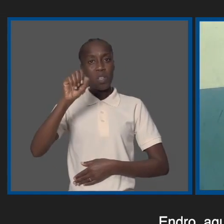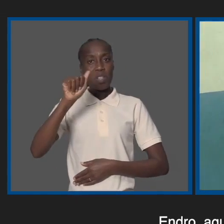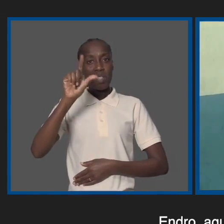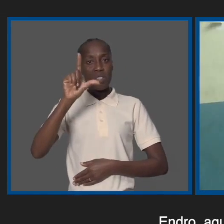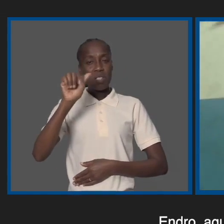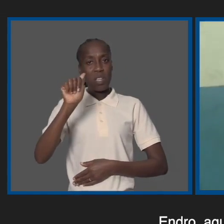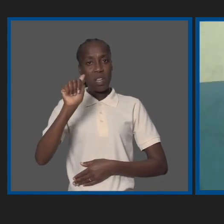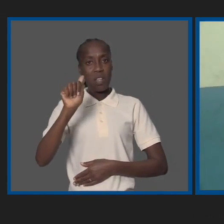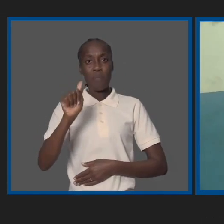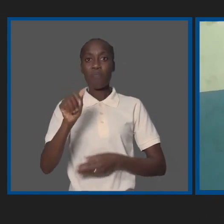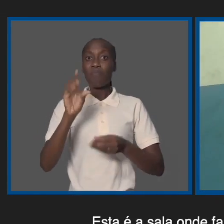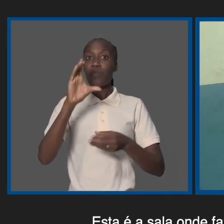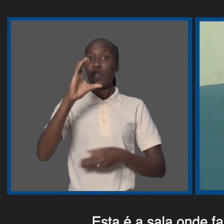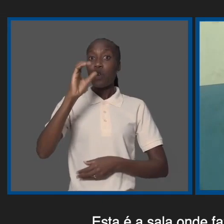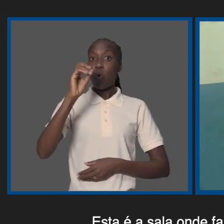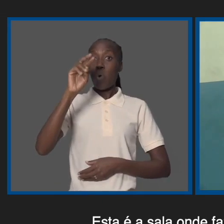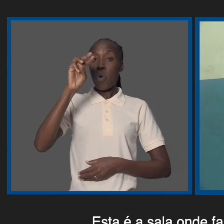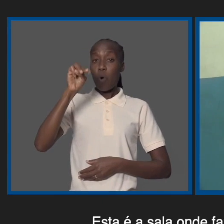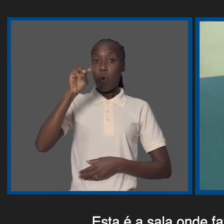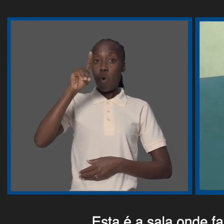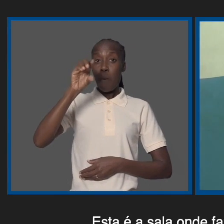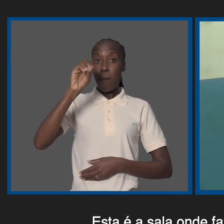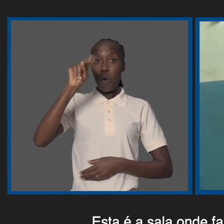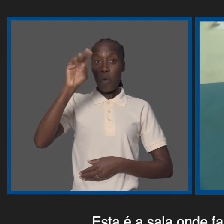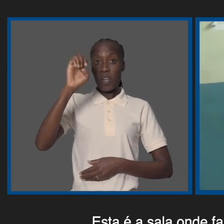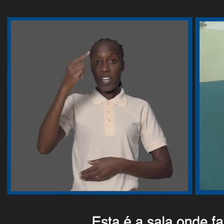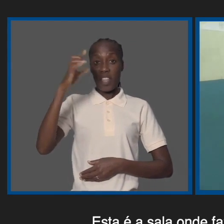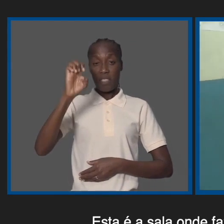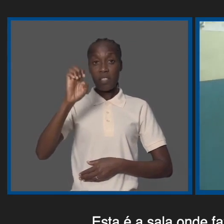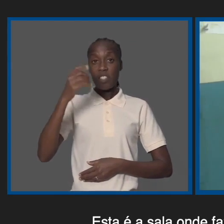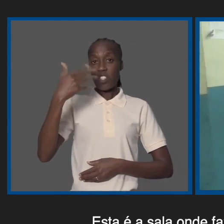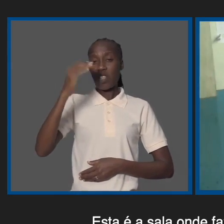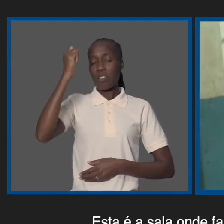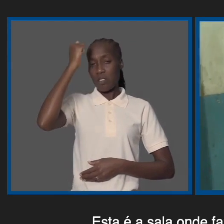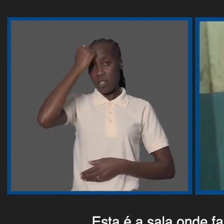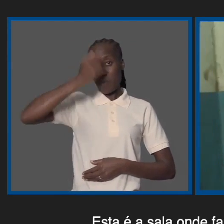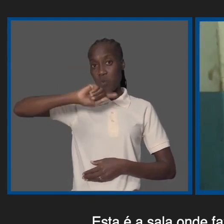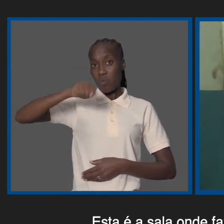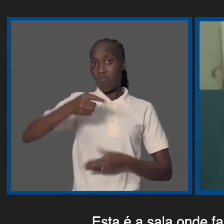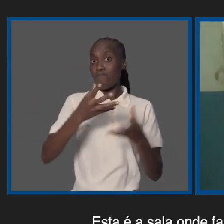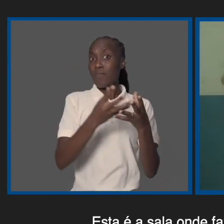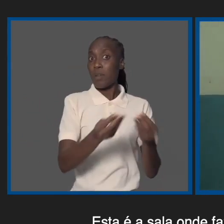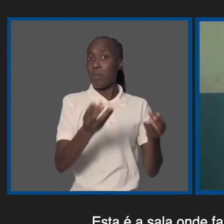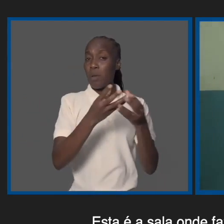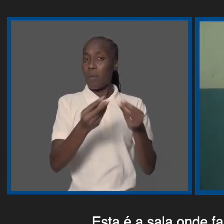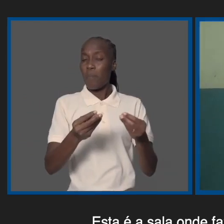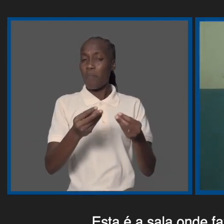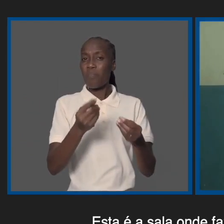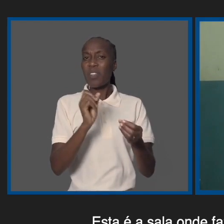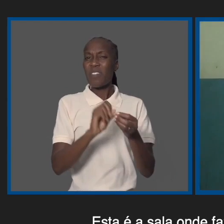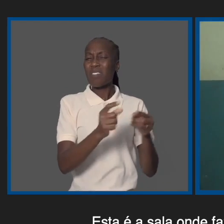Andro, aqui onde estamos? Bom, esse é um dos setores. Aqui chama-se sala de